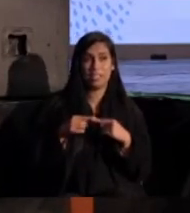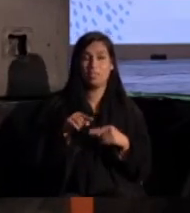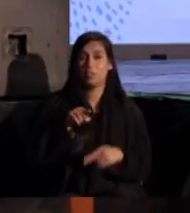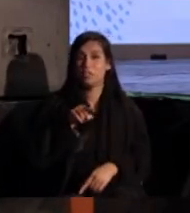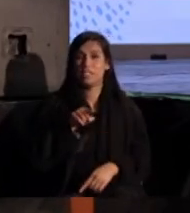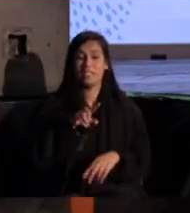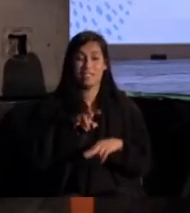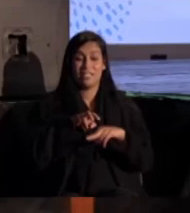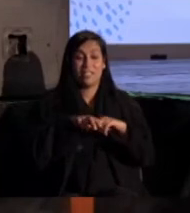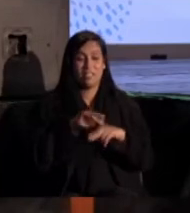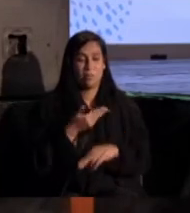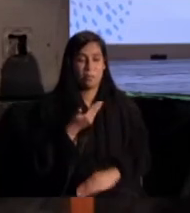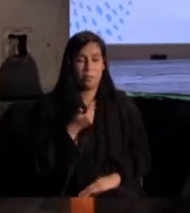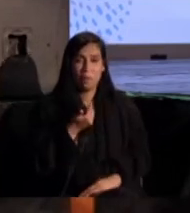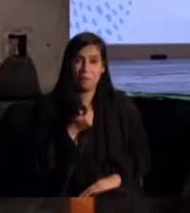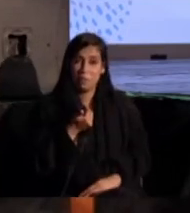salivar.